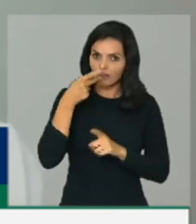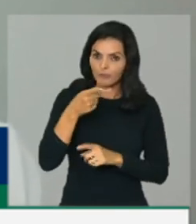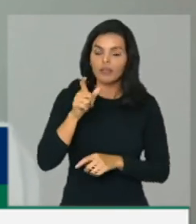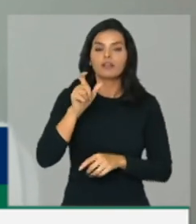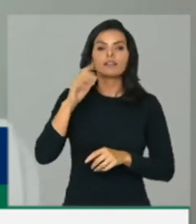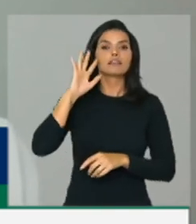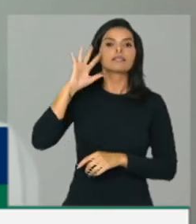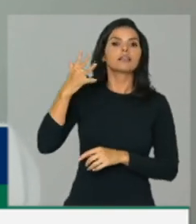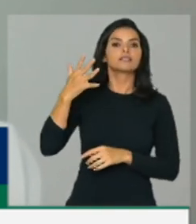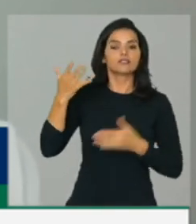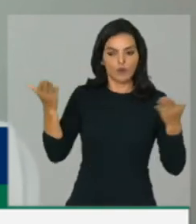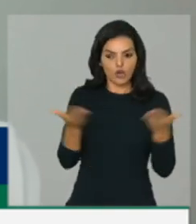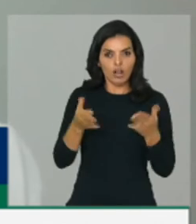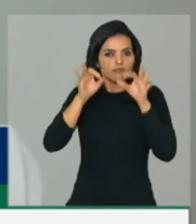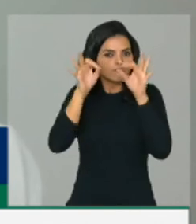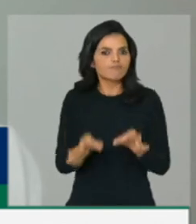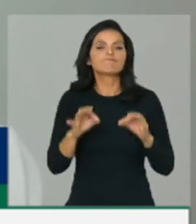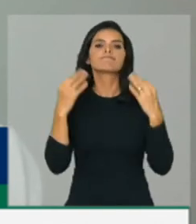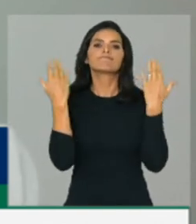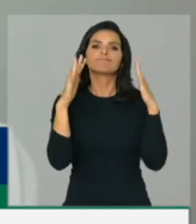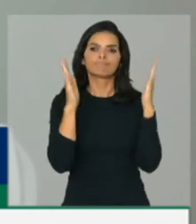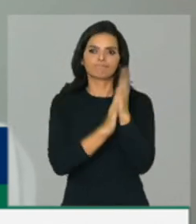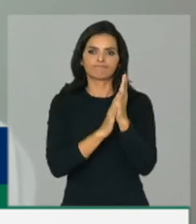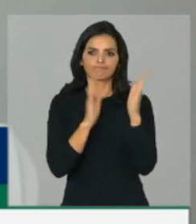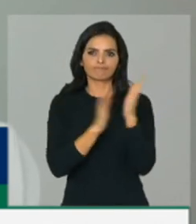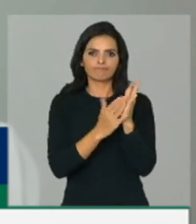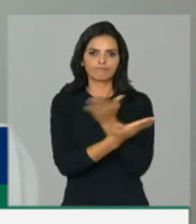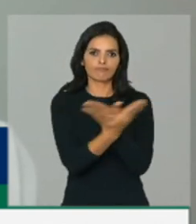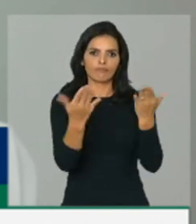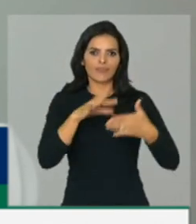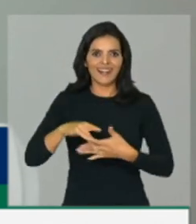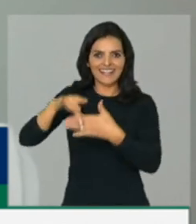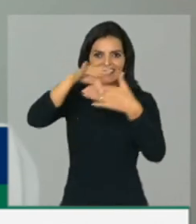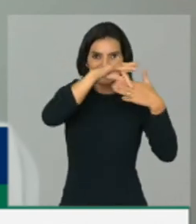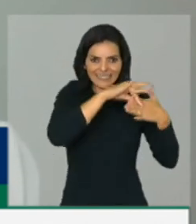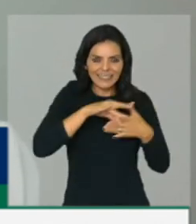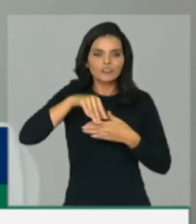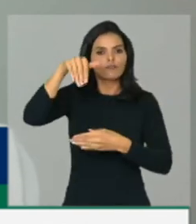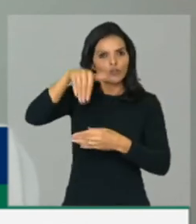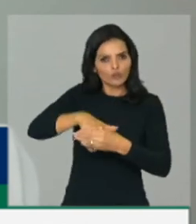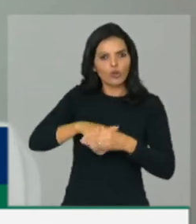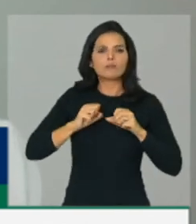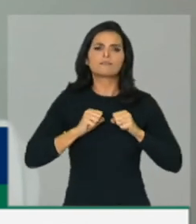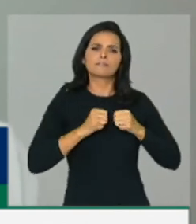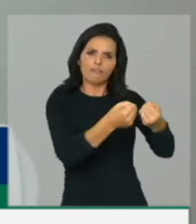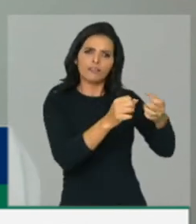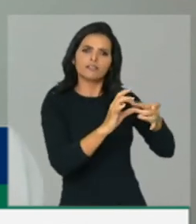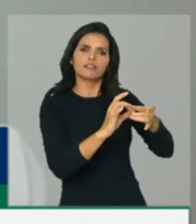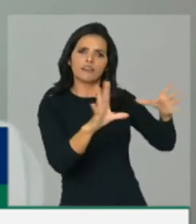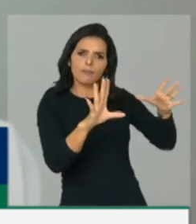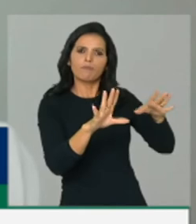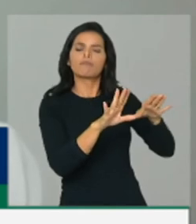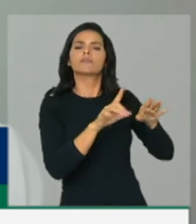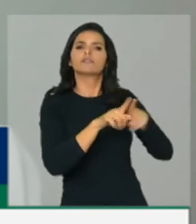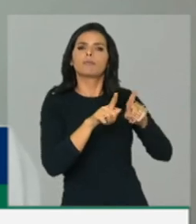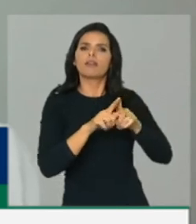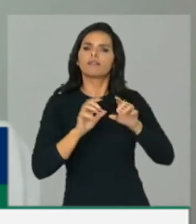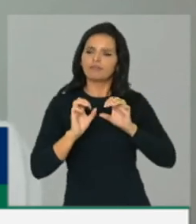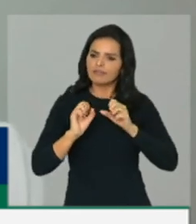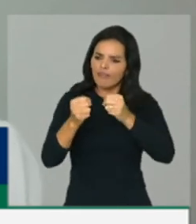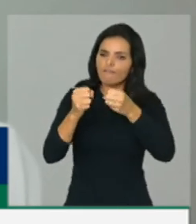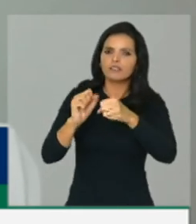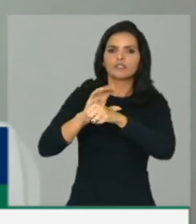decisão foi acertada. Eu quero parabenizar aqui aos líderes que se posicionaram pela defesa da democracia, pela defesa da Constituição